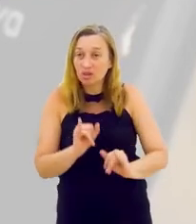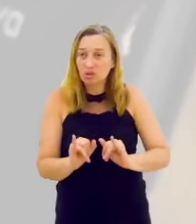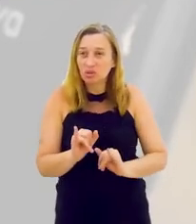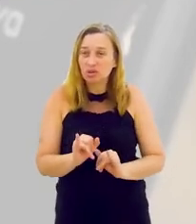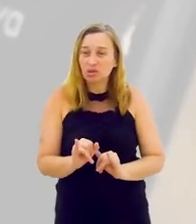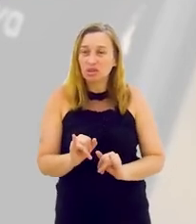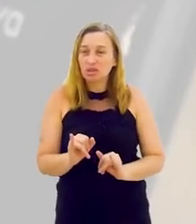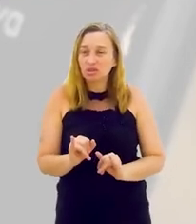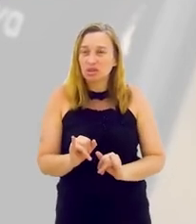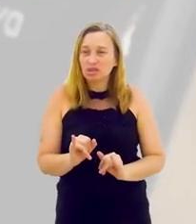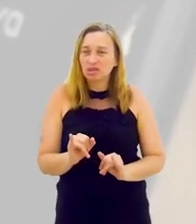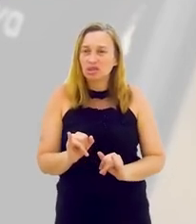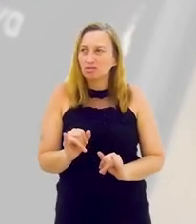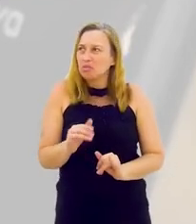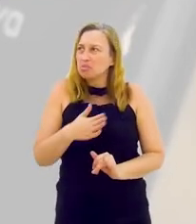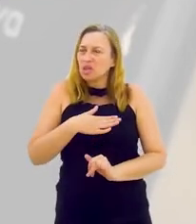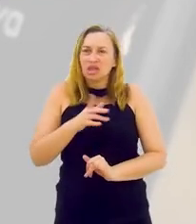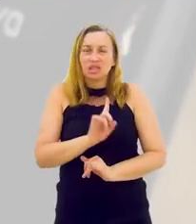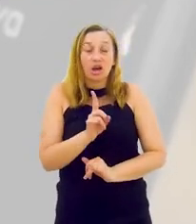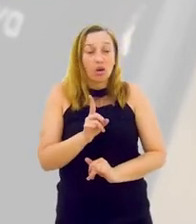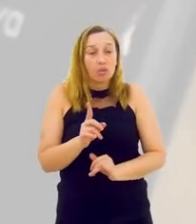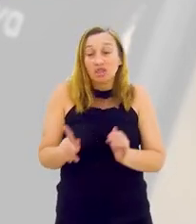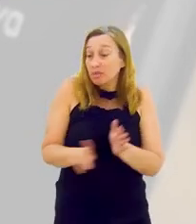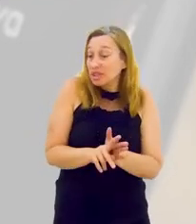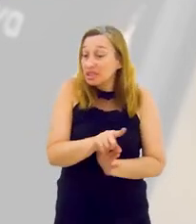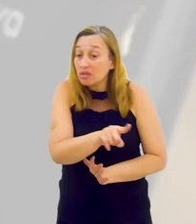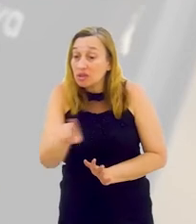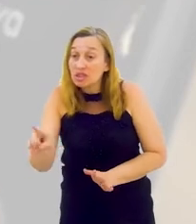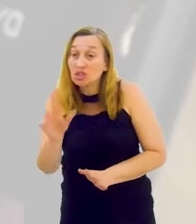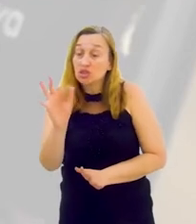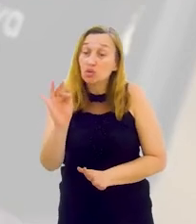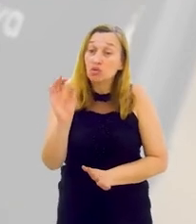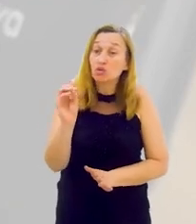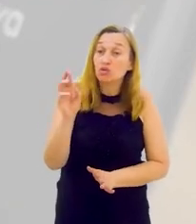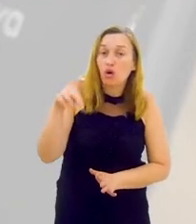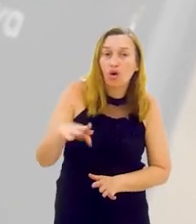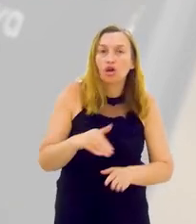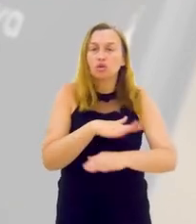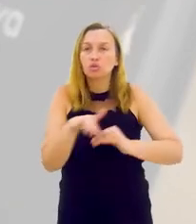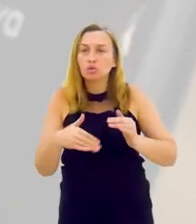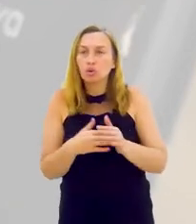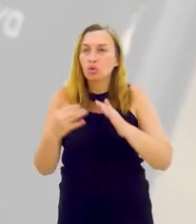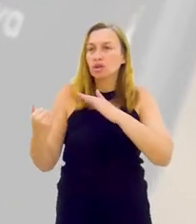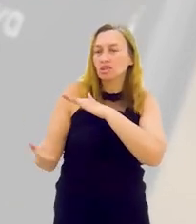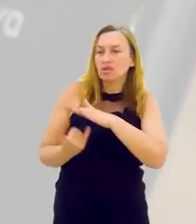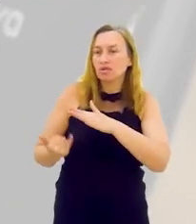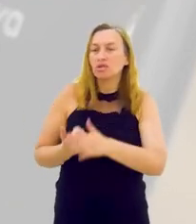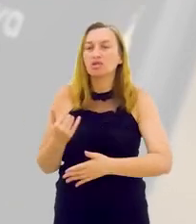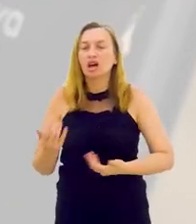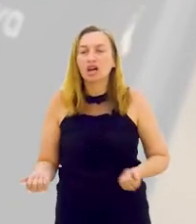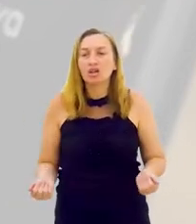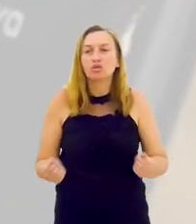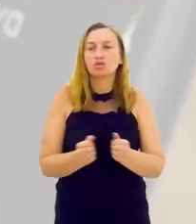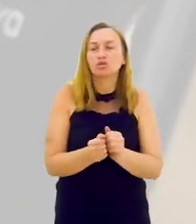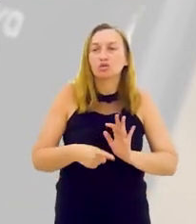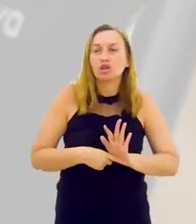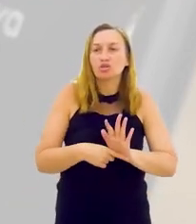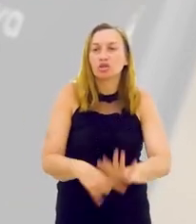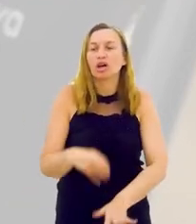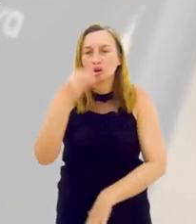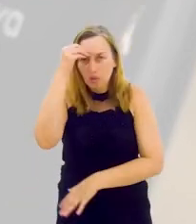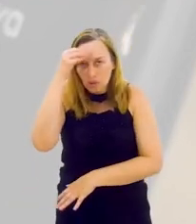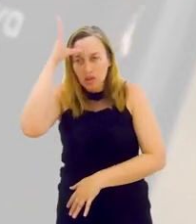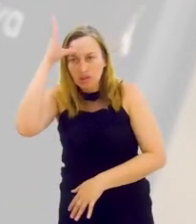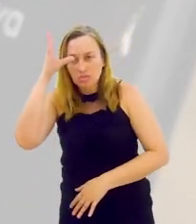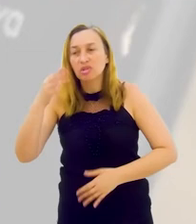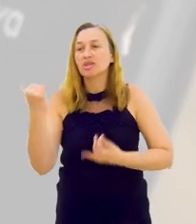que não são minhas, são informações de vocês, do fórum, de todas essas entidades que eu falei aqui, contribuíram com seus